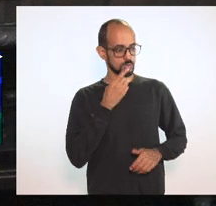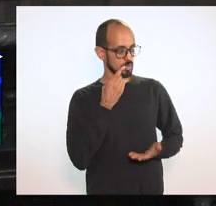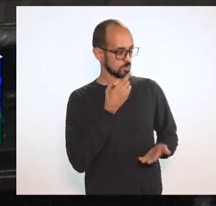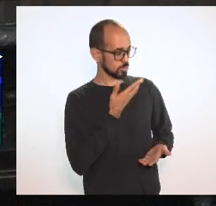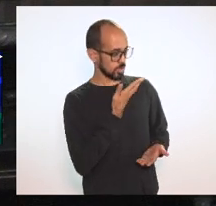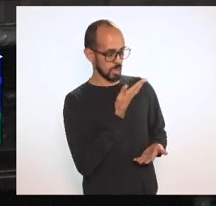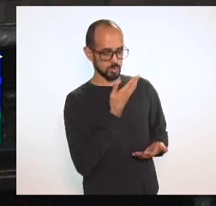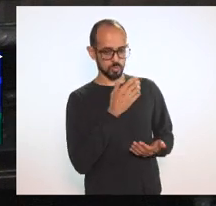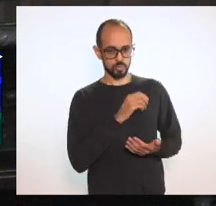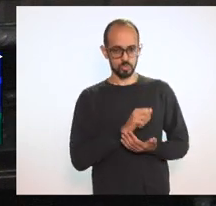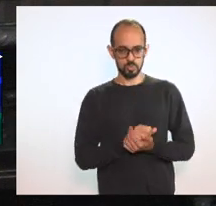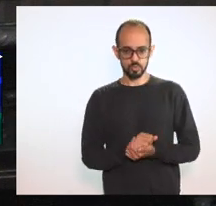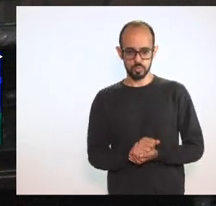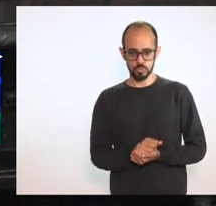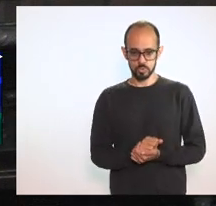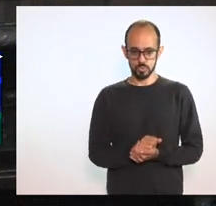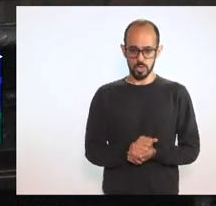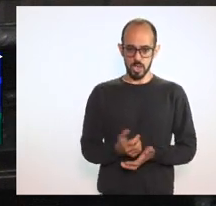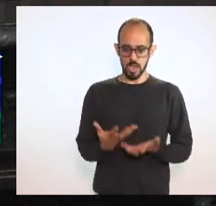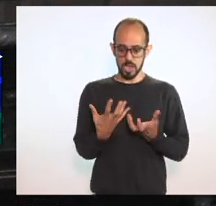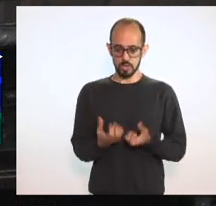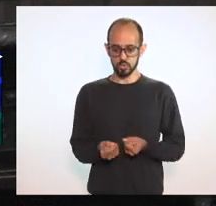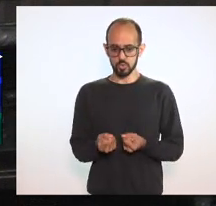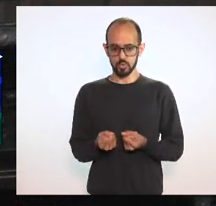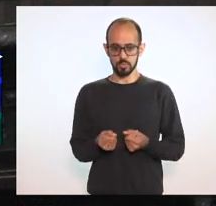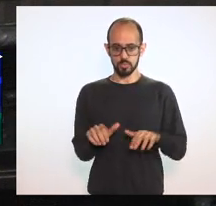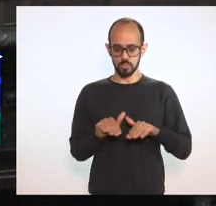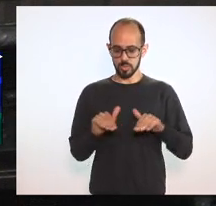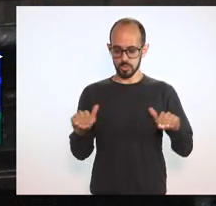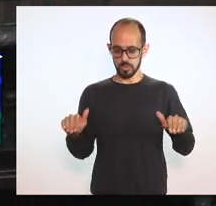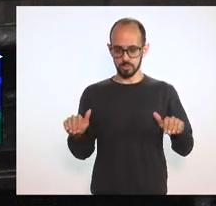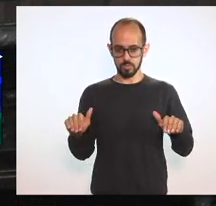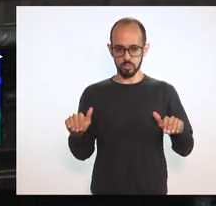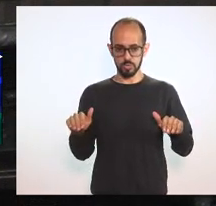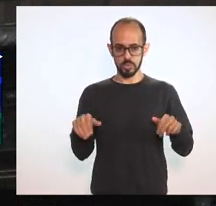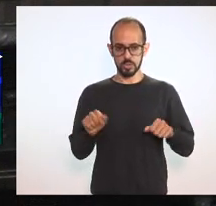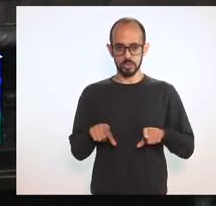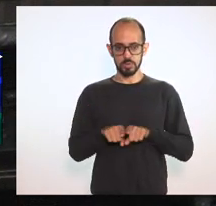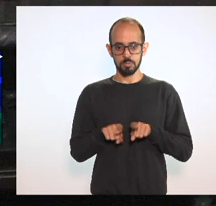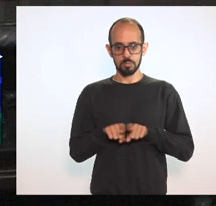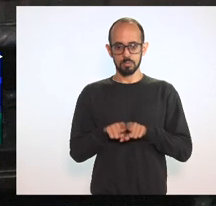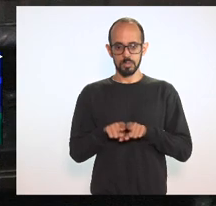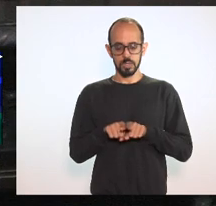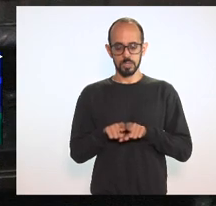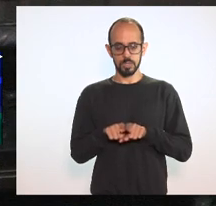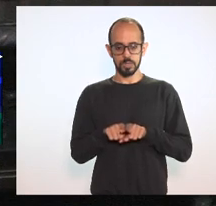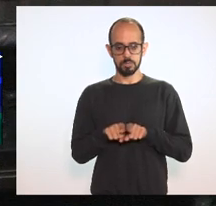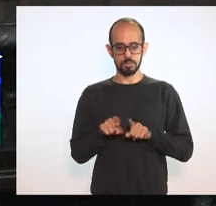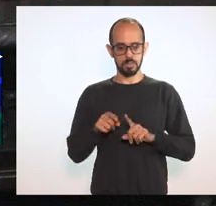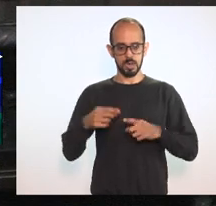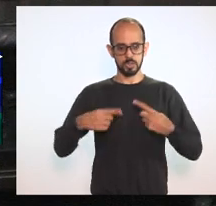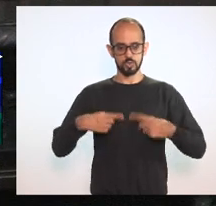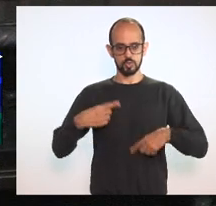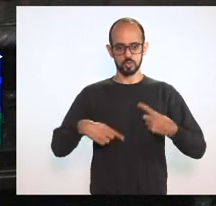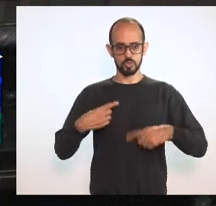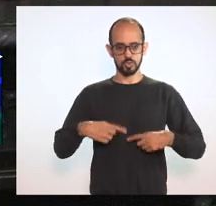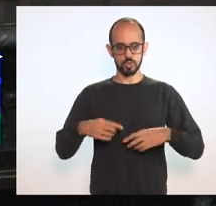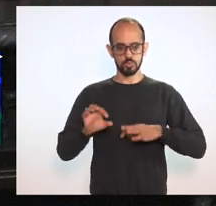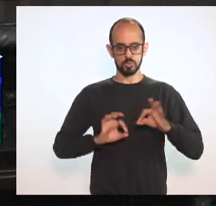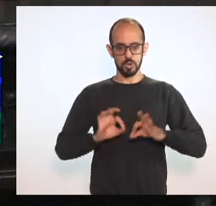assumo a Tribuna também para discutir o projeto de lei